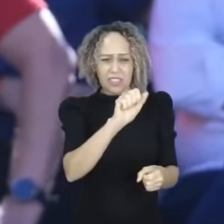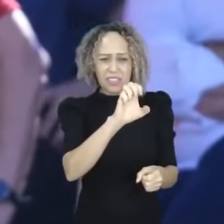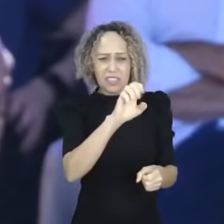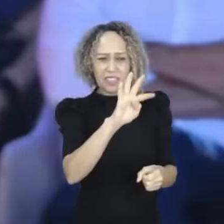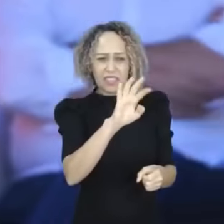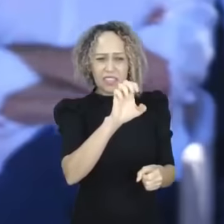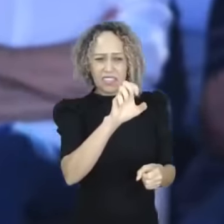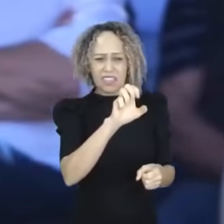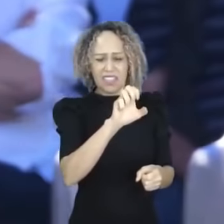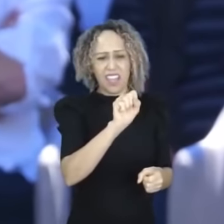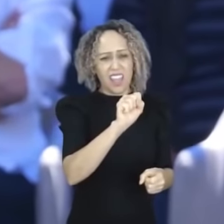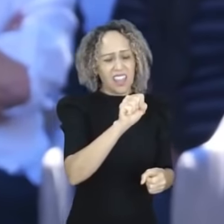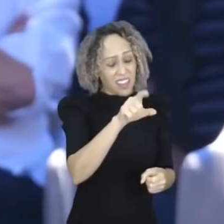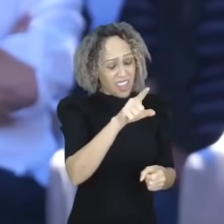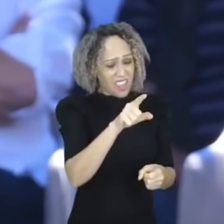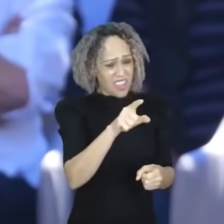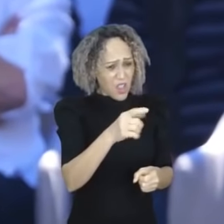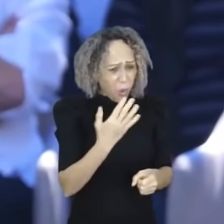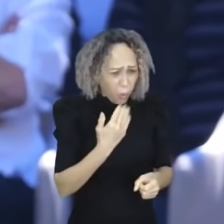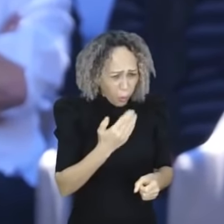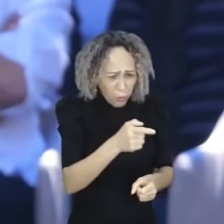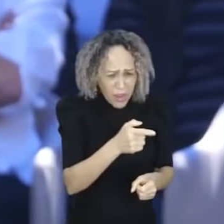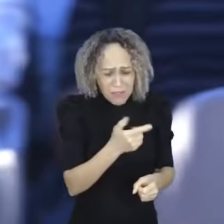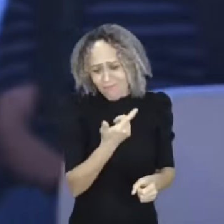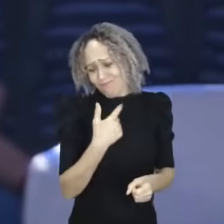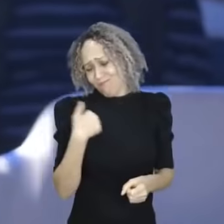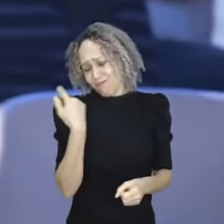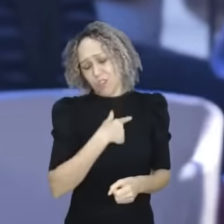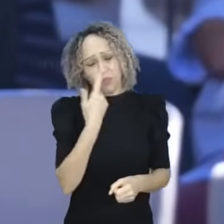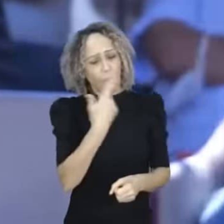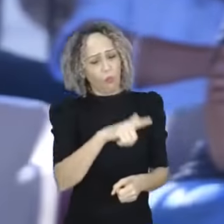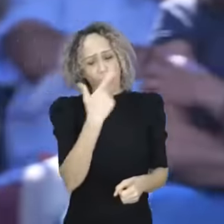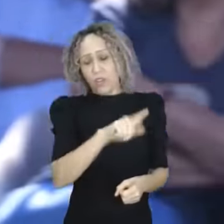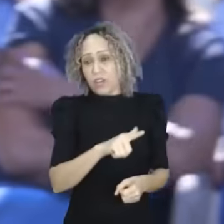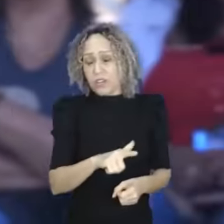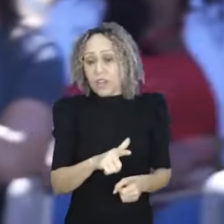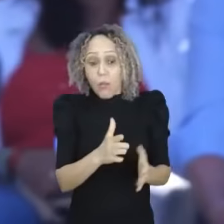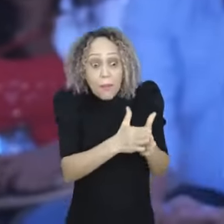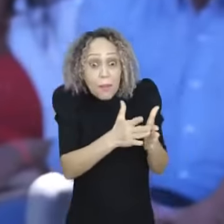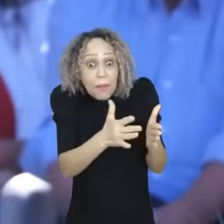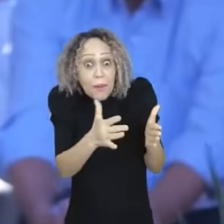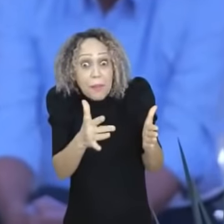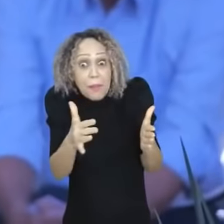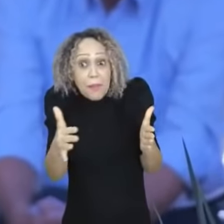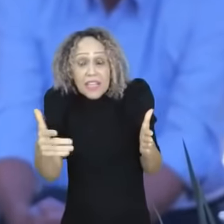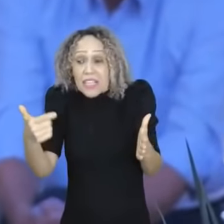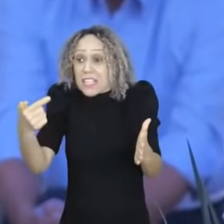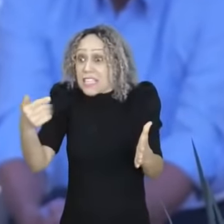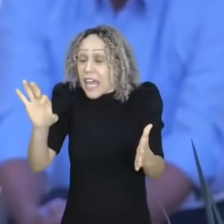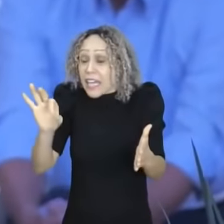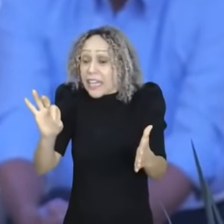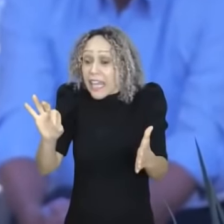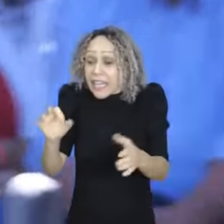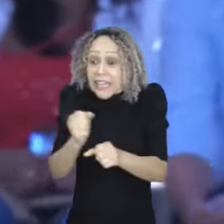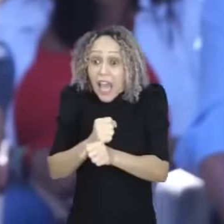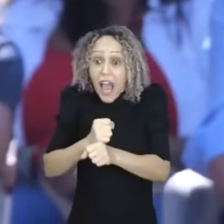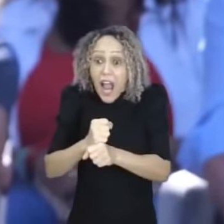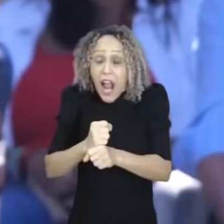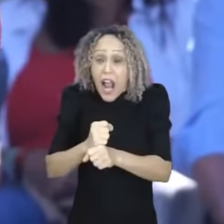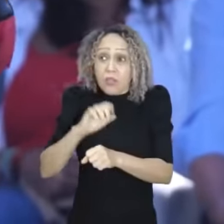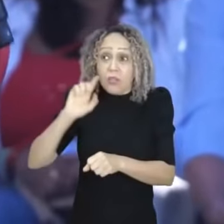bem, 70 anos depois, depois do PT ter acabado com a fome neste país, a